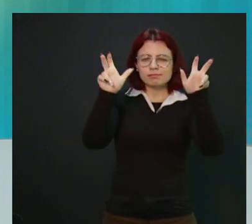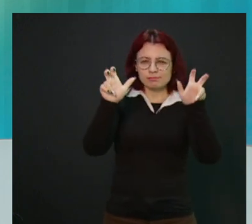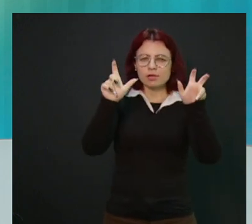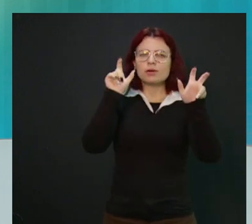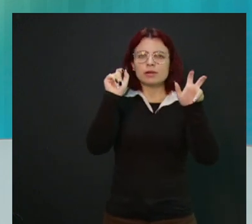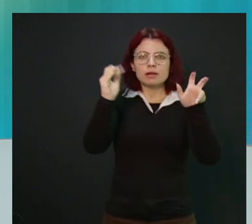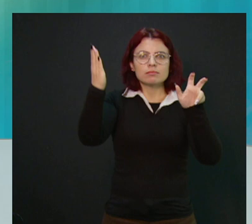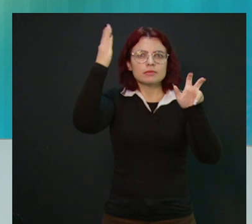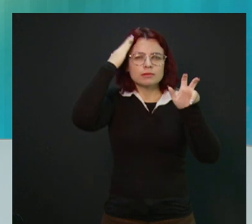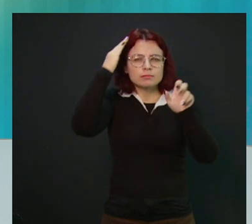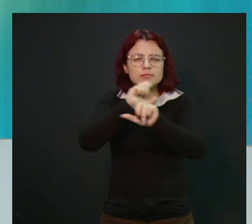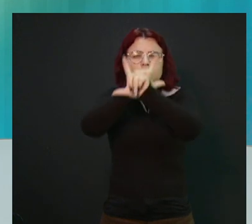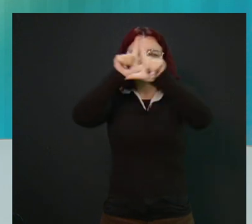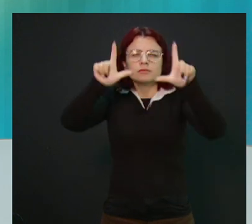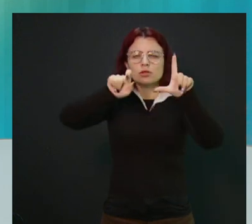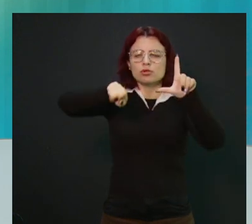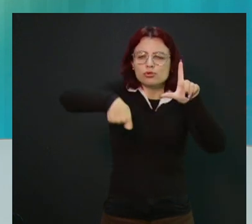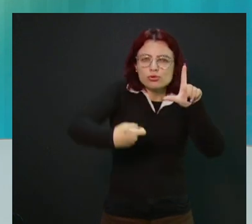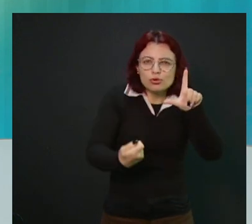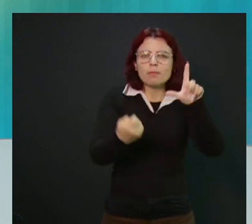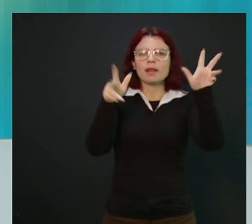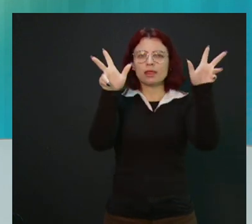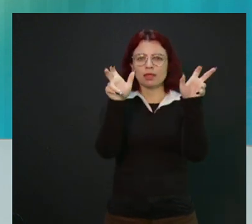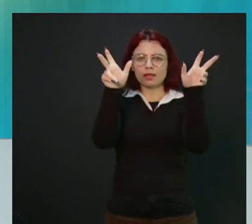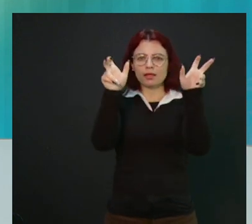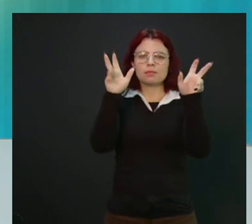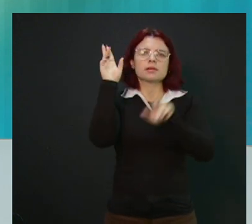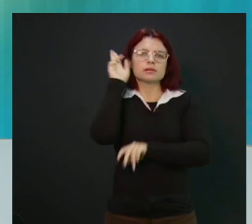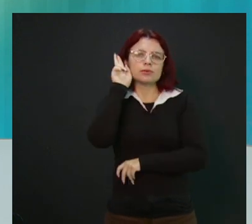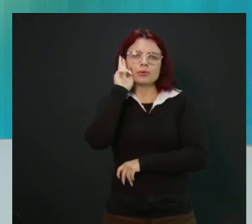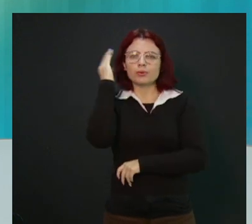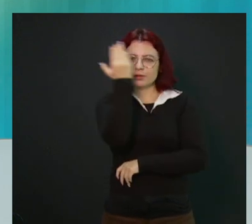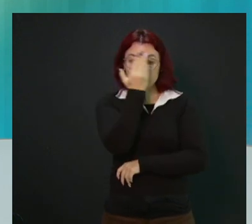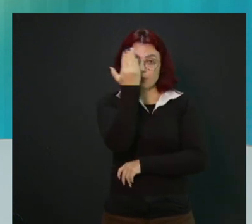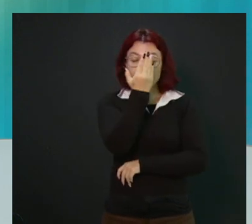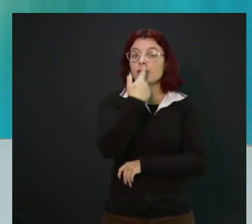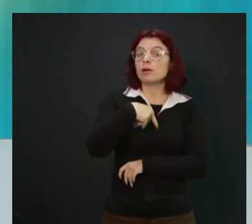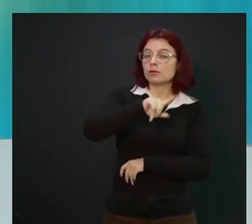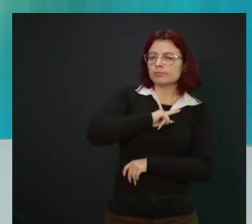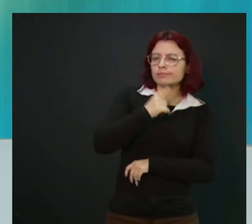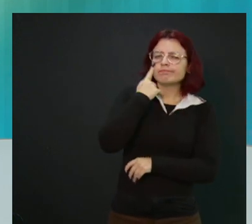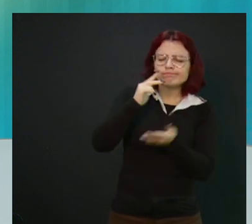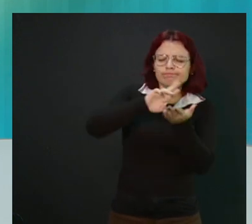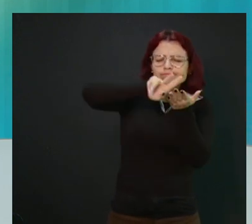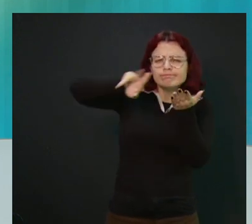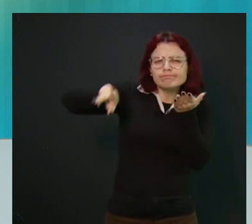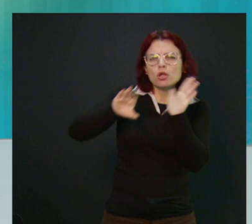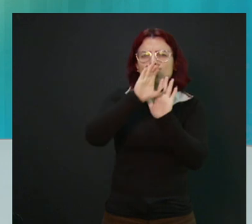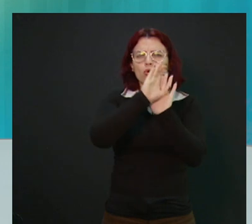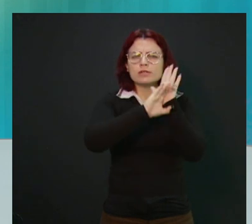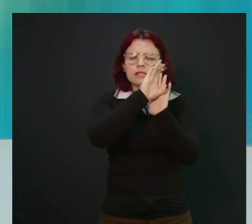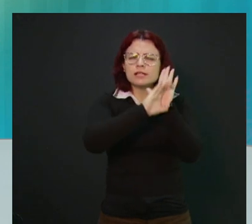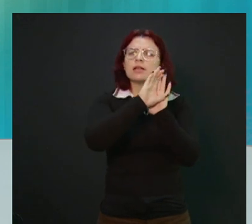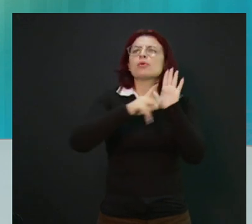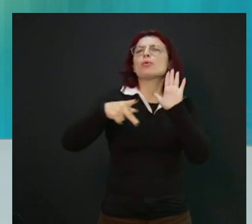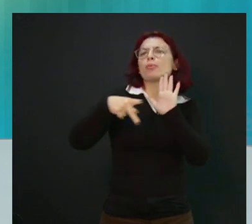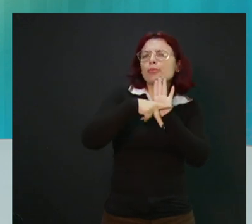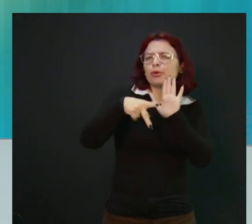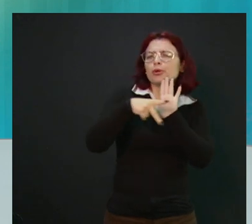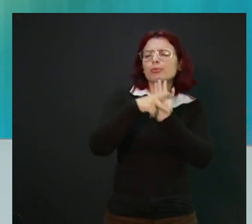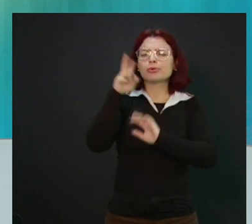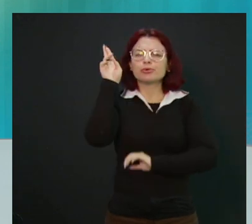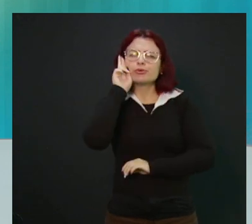a Surdo-cegueira. Iremos discutir os diferentes conceitos de surdo-cegueira,